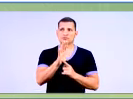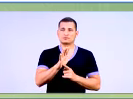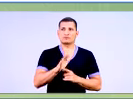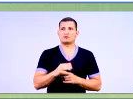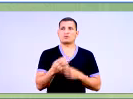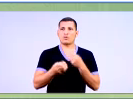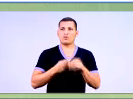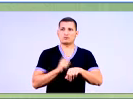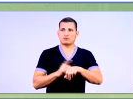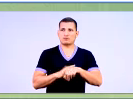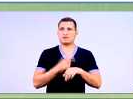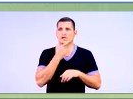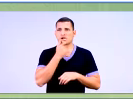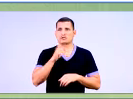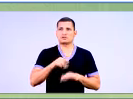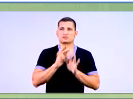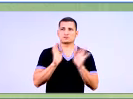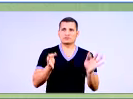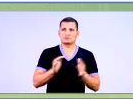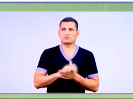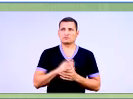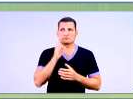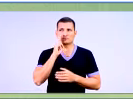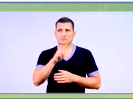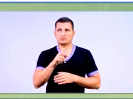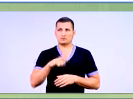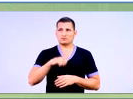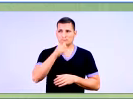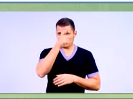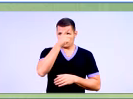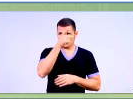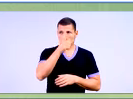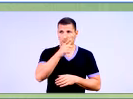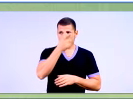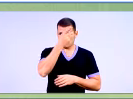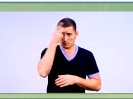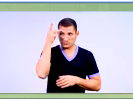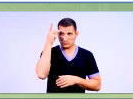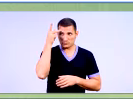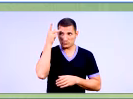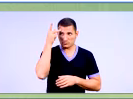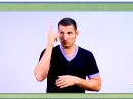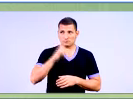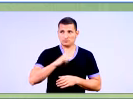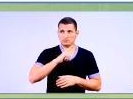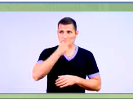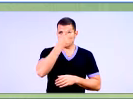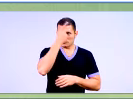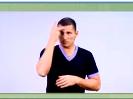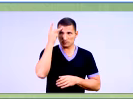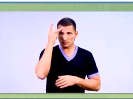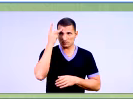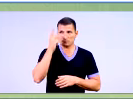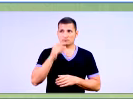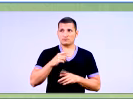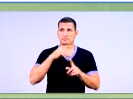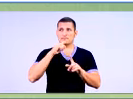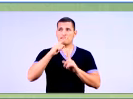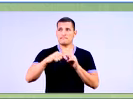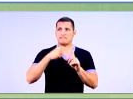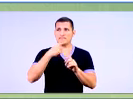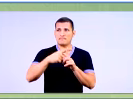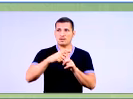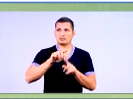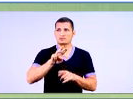só prestando atenção aqui, eu tenho um sujeito, o will e um verbo. O que